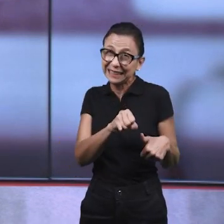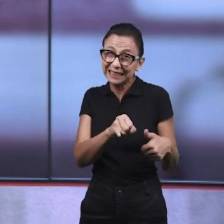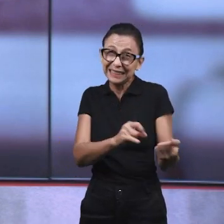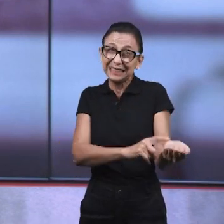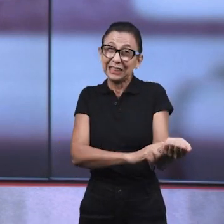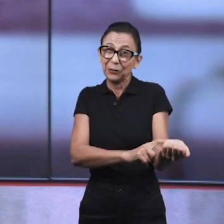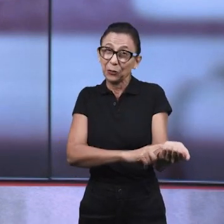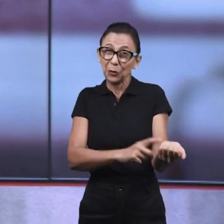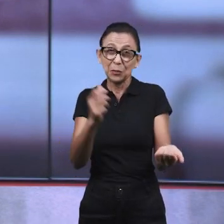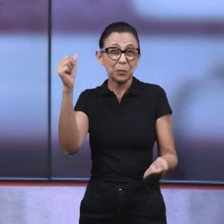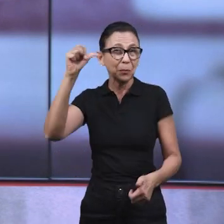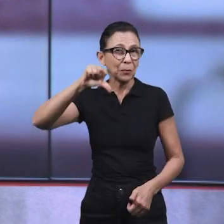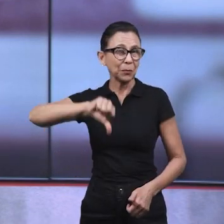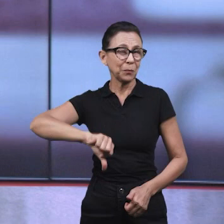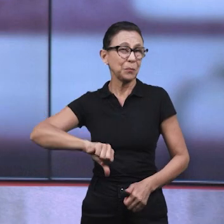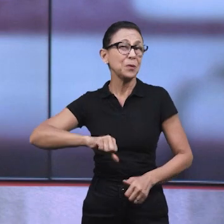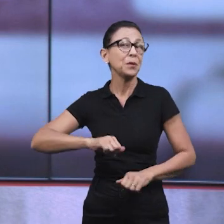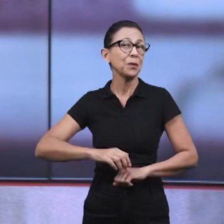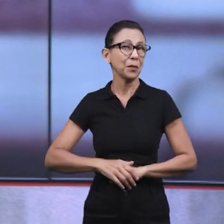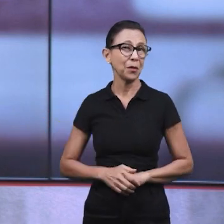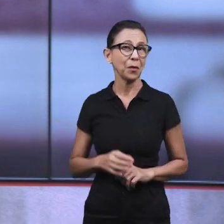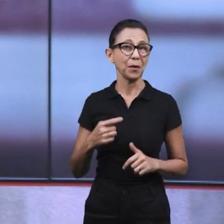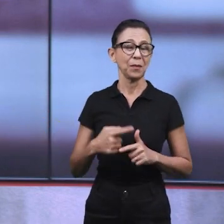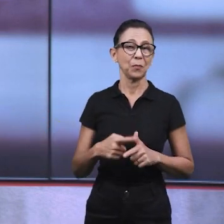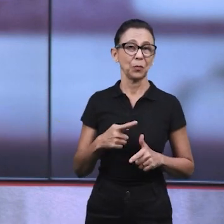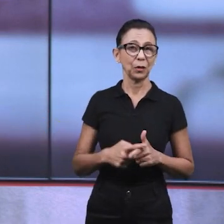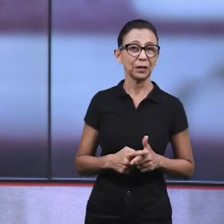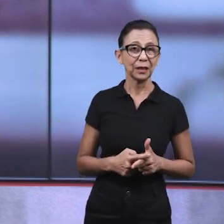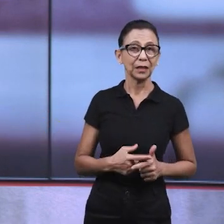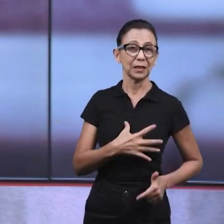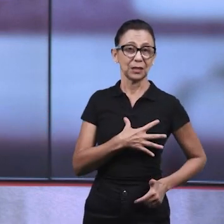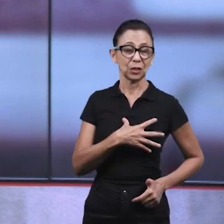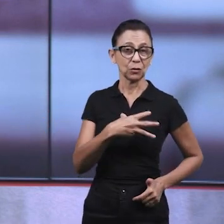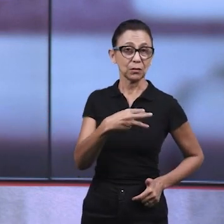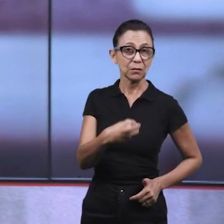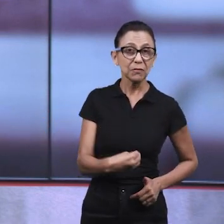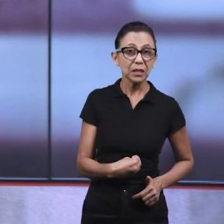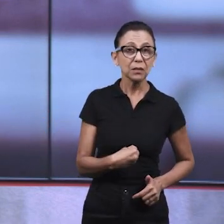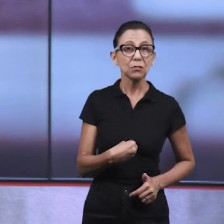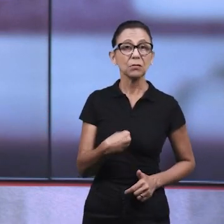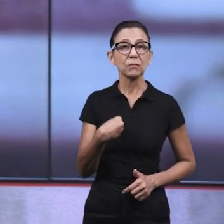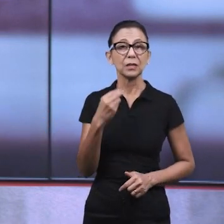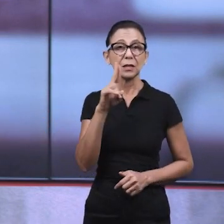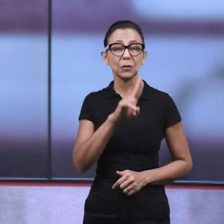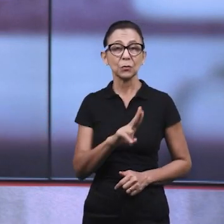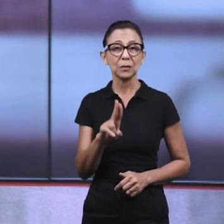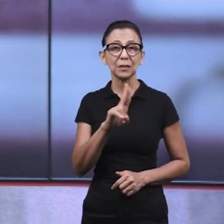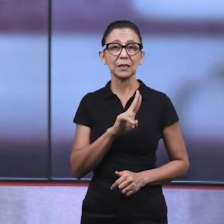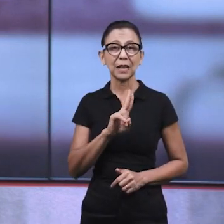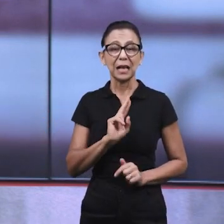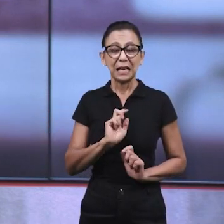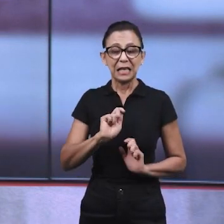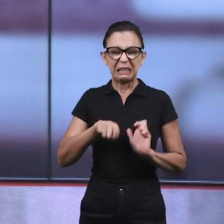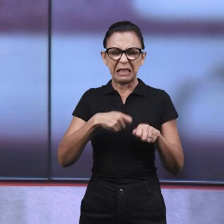nervosos. Considerando que as nossas palavras contribuem na personalidade dos nossos filhos e que